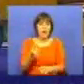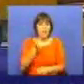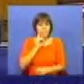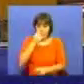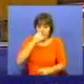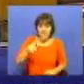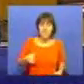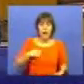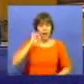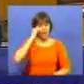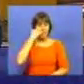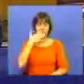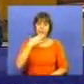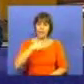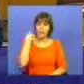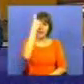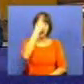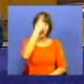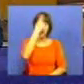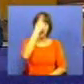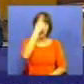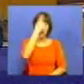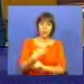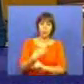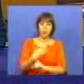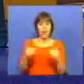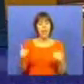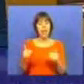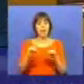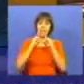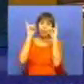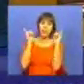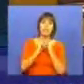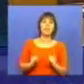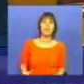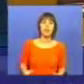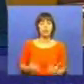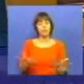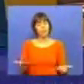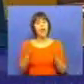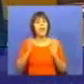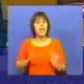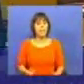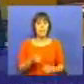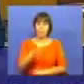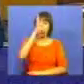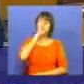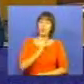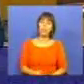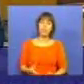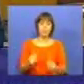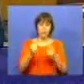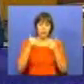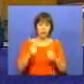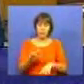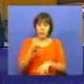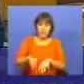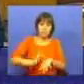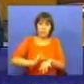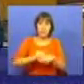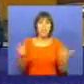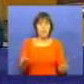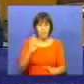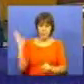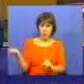calúnia que afeta a credibilidade e a imagem do país a nível internacional. É preciso que um governante esteja muito vulnerabilizado